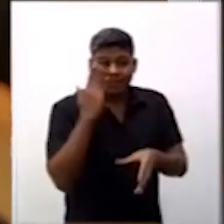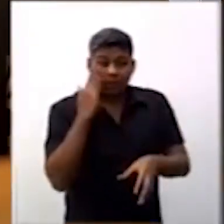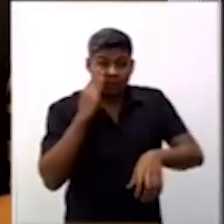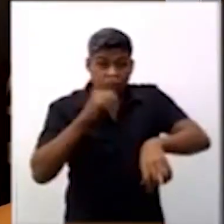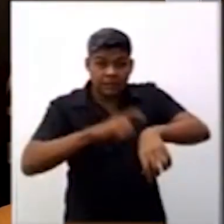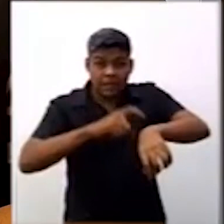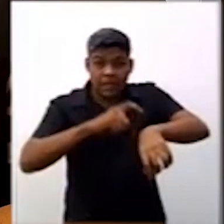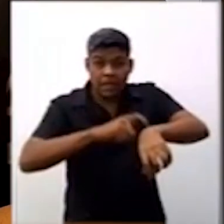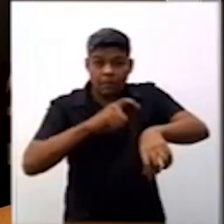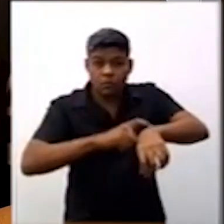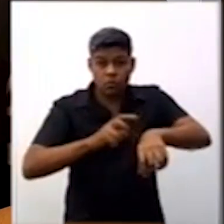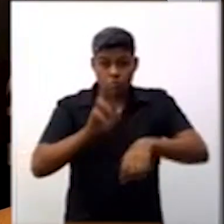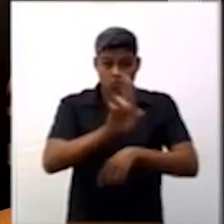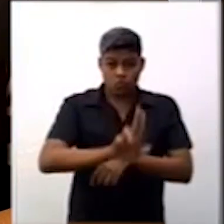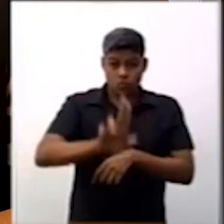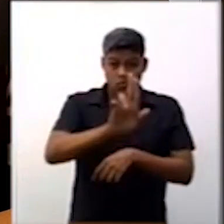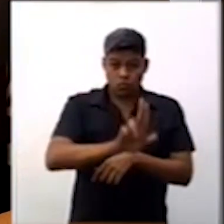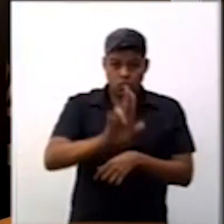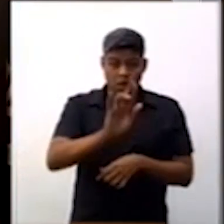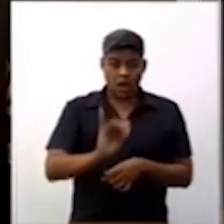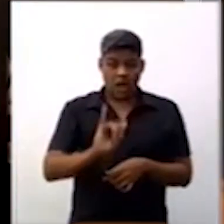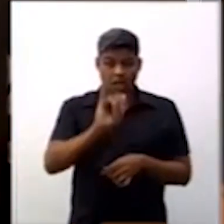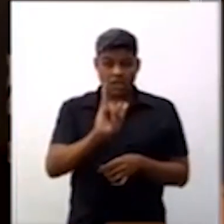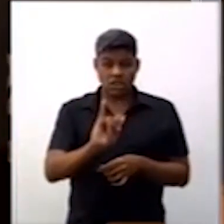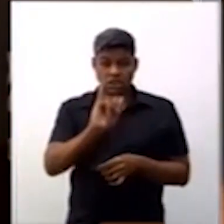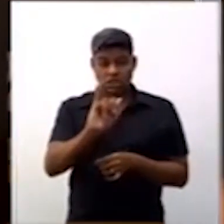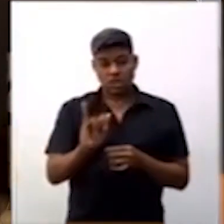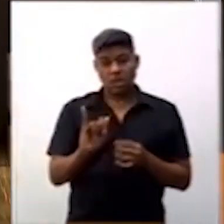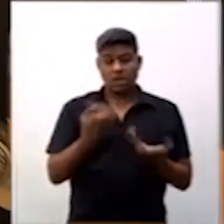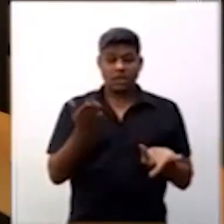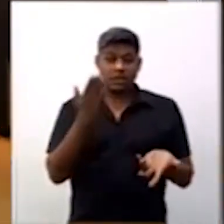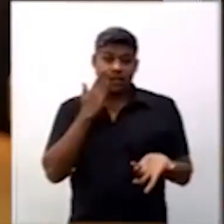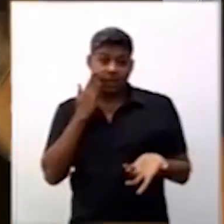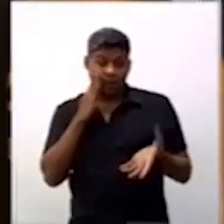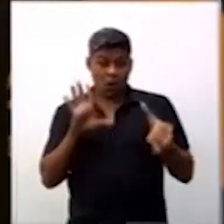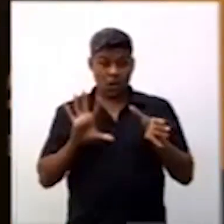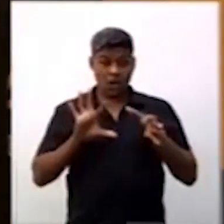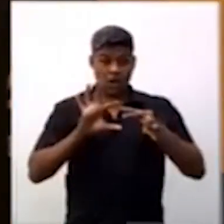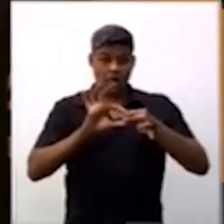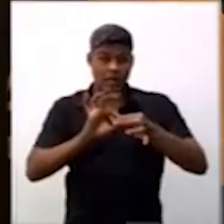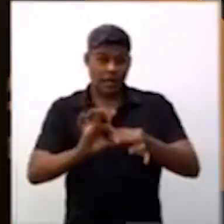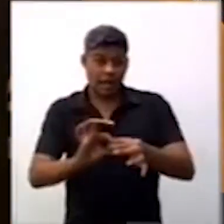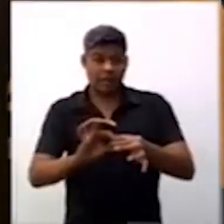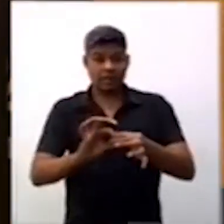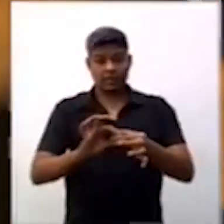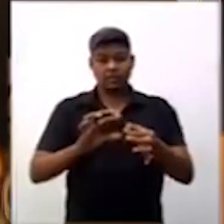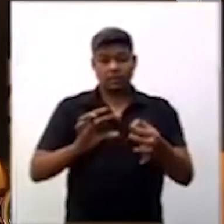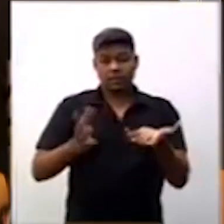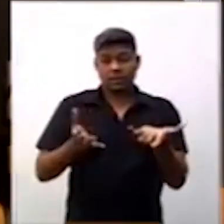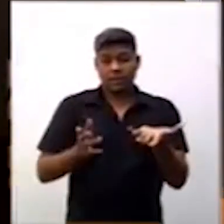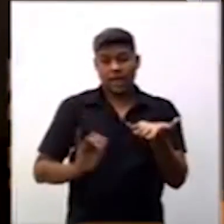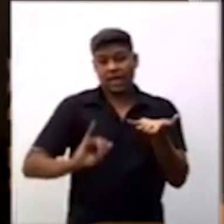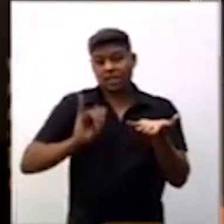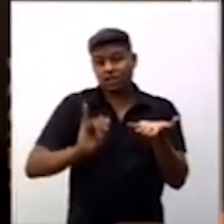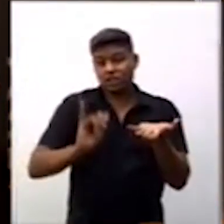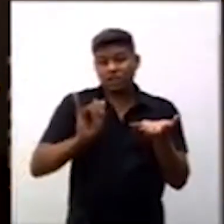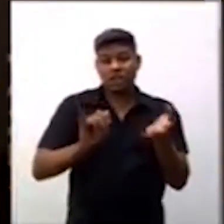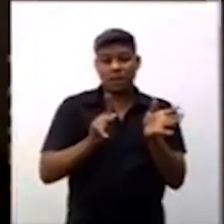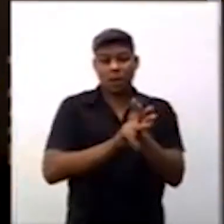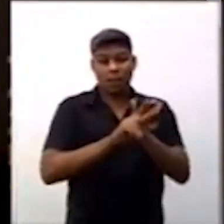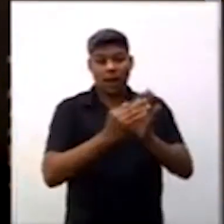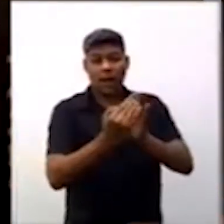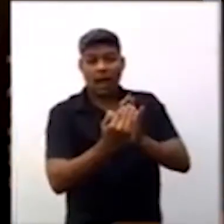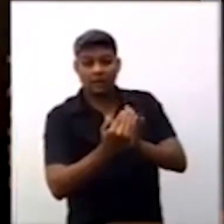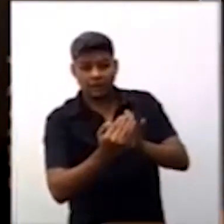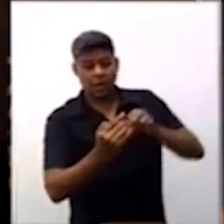se coloca como usuário da companhia de energia elétrica, ou seja, que é ligada, como a gente fala, à energia elétrica da casa,